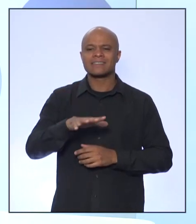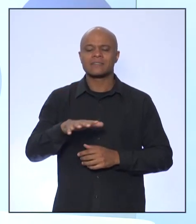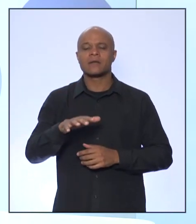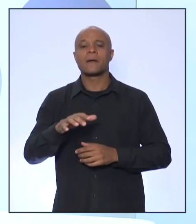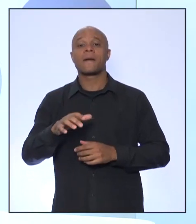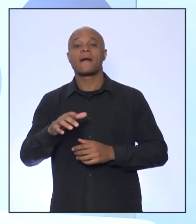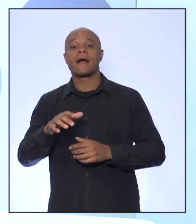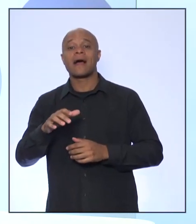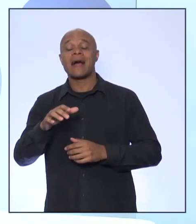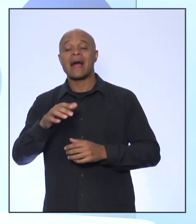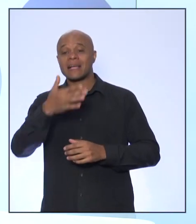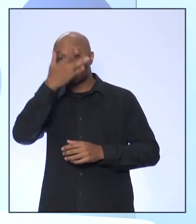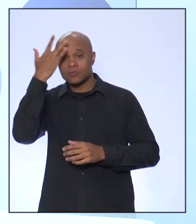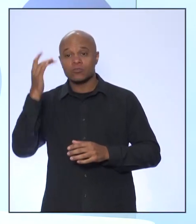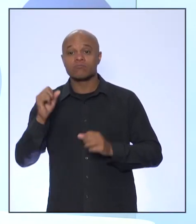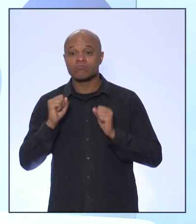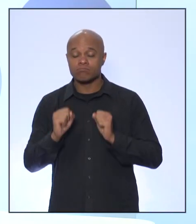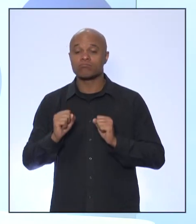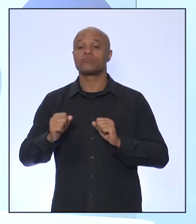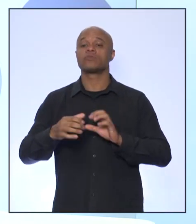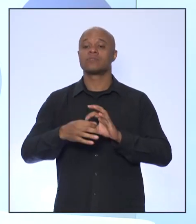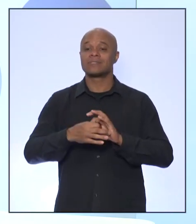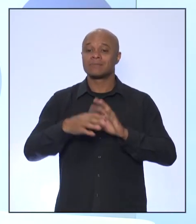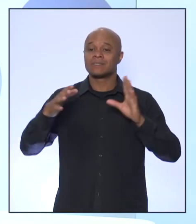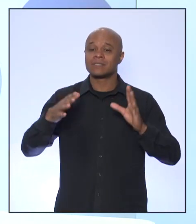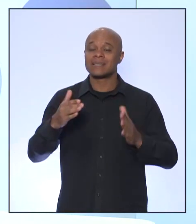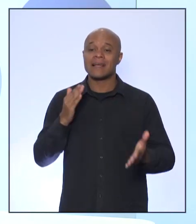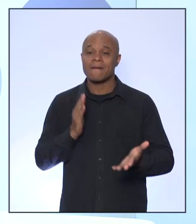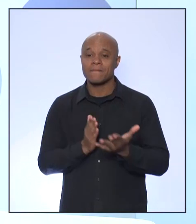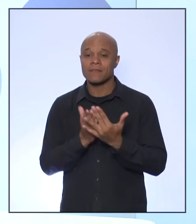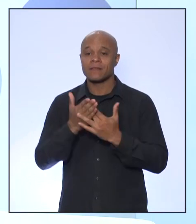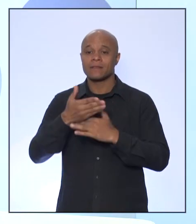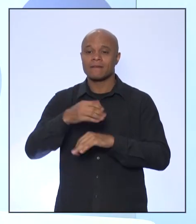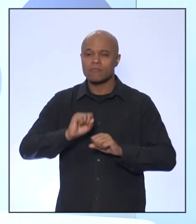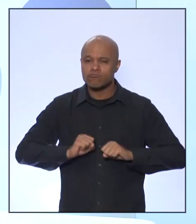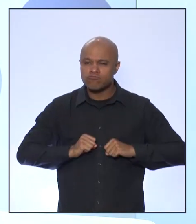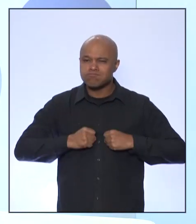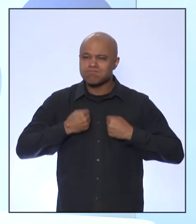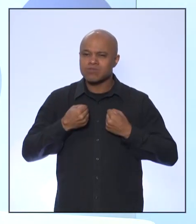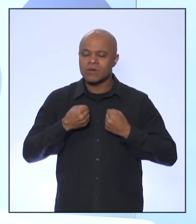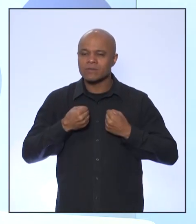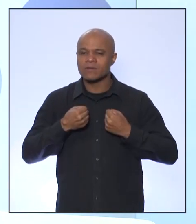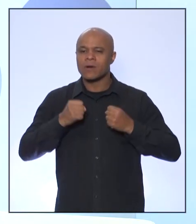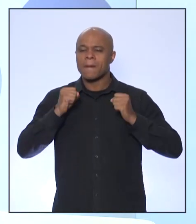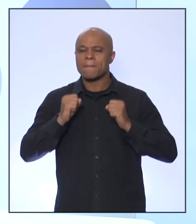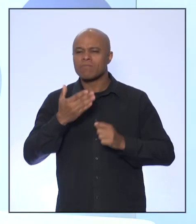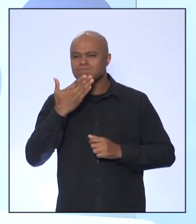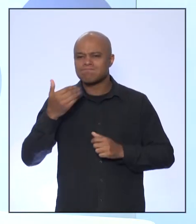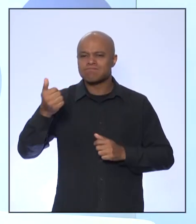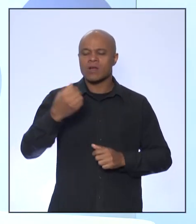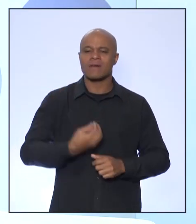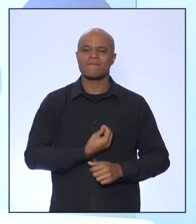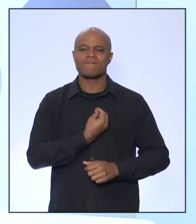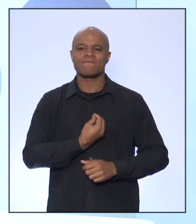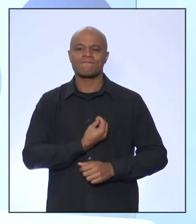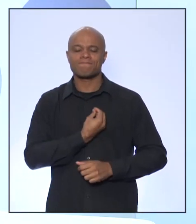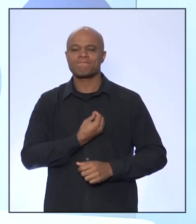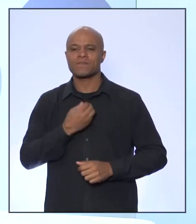essa, na liberdade de você poder, através do seu próprio esforço, né, conseguir ascender socialmente, você